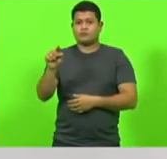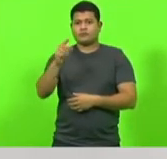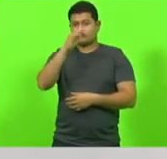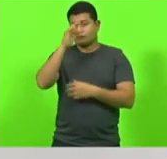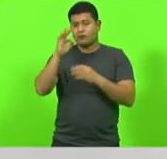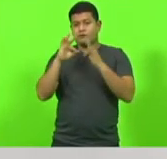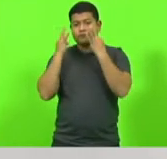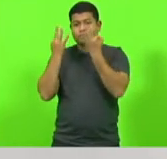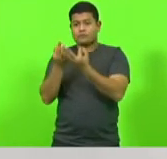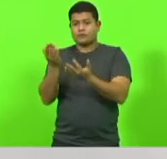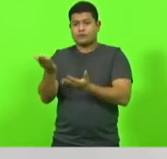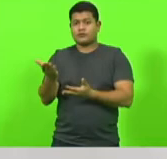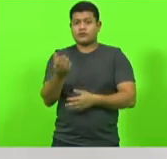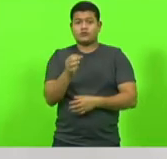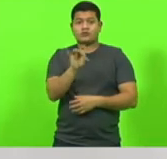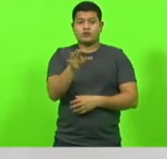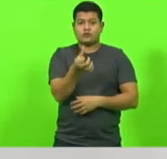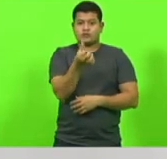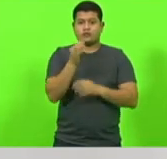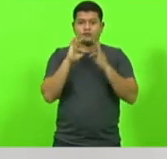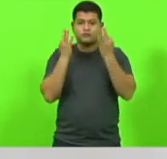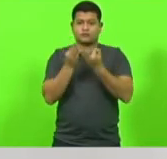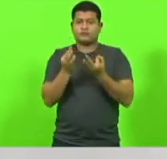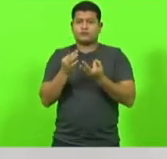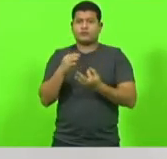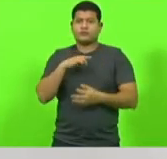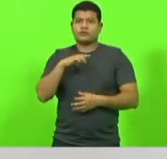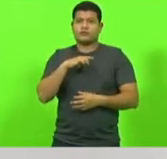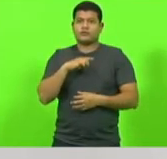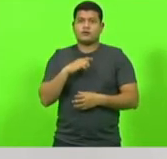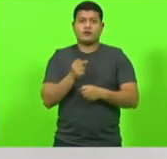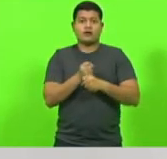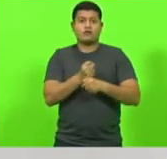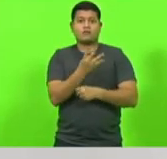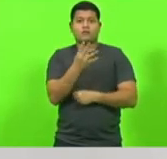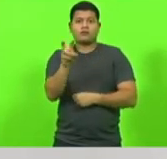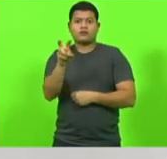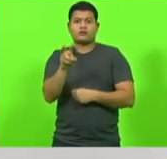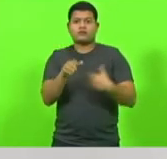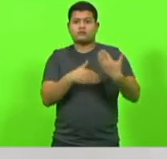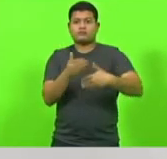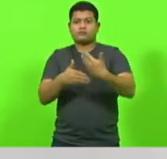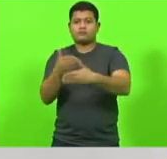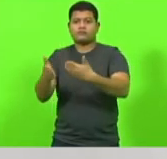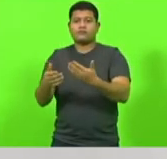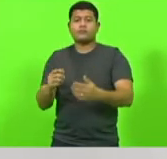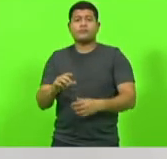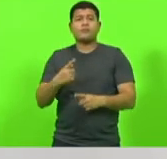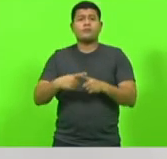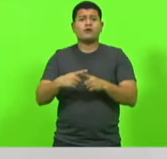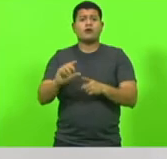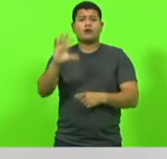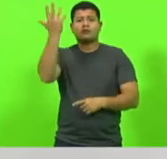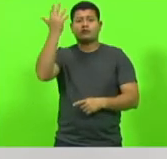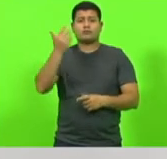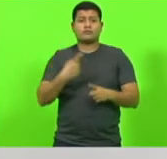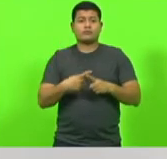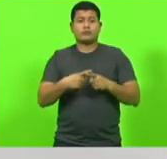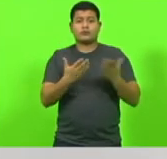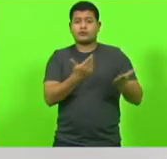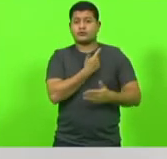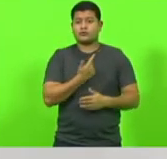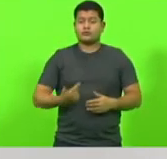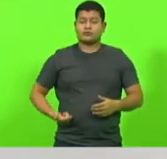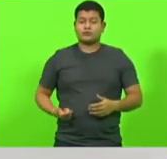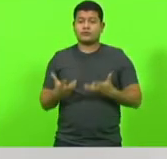de 45 anos, apenas 6 foram indenizadas. Por que isso acontece? Porque o Estado quer preservar uma